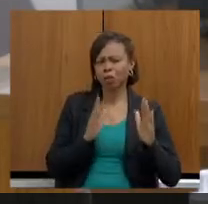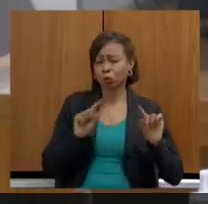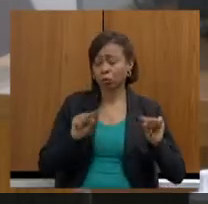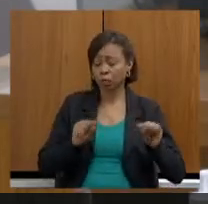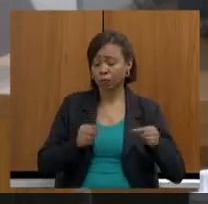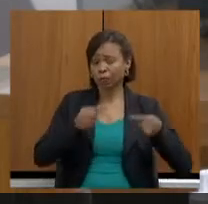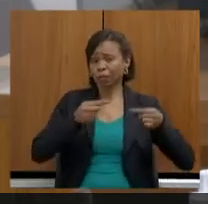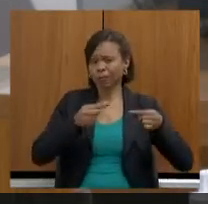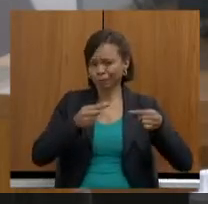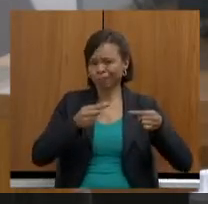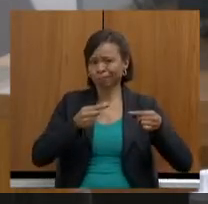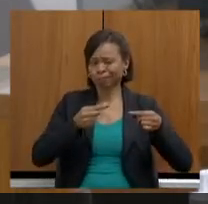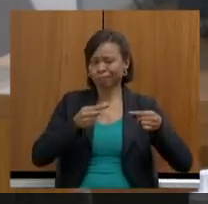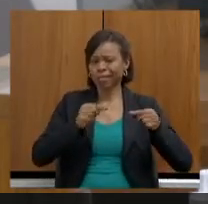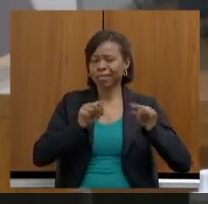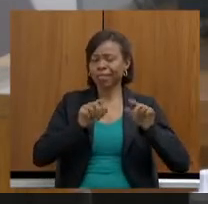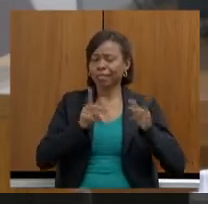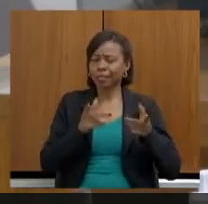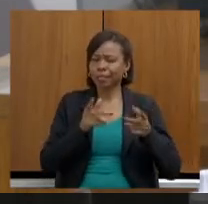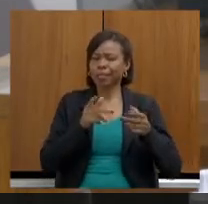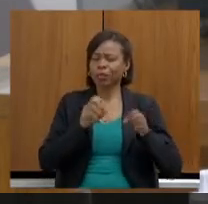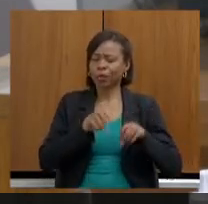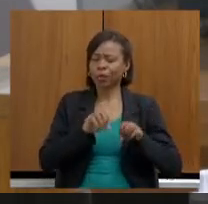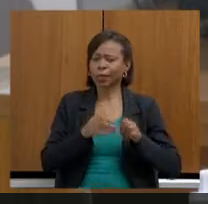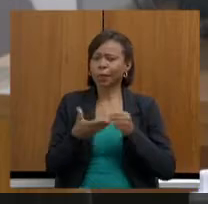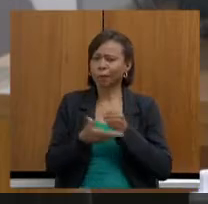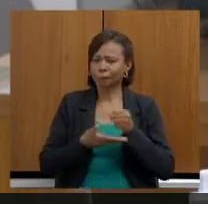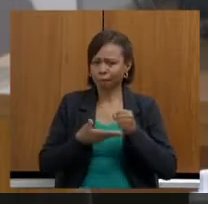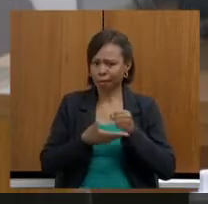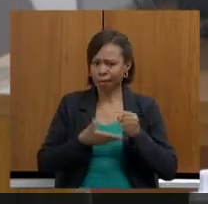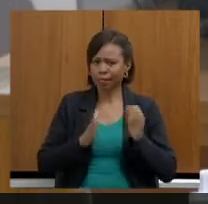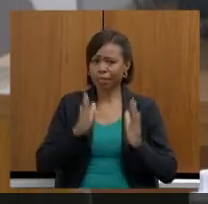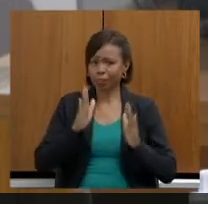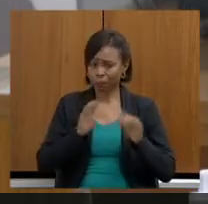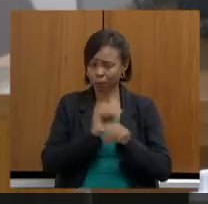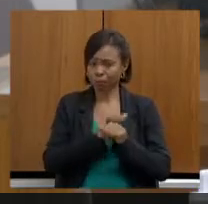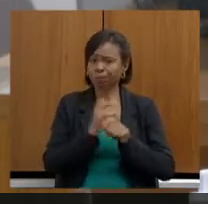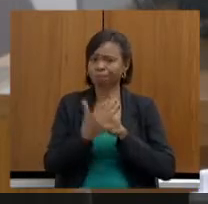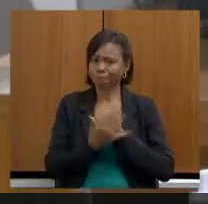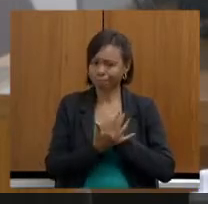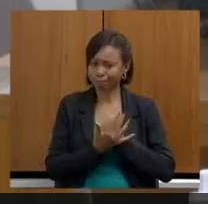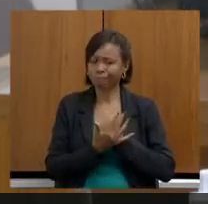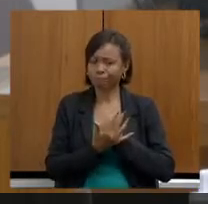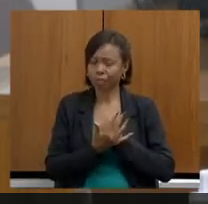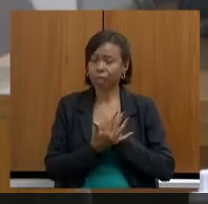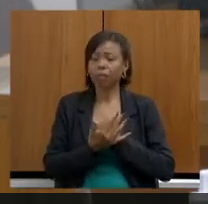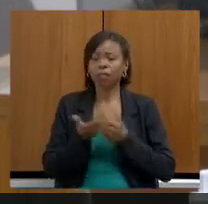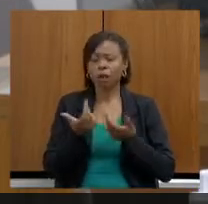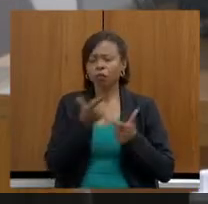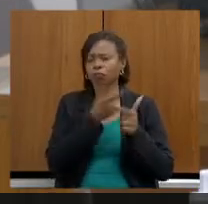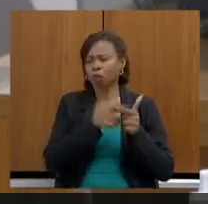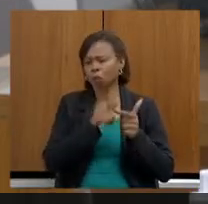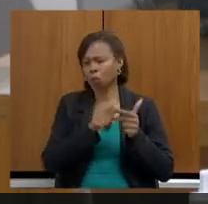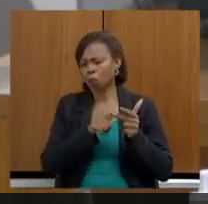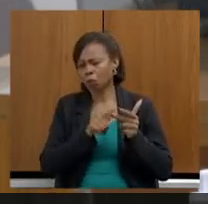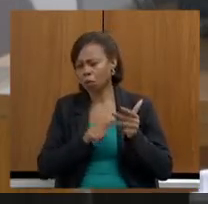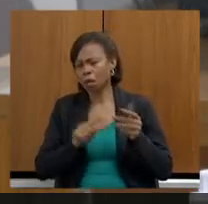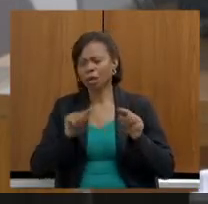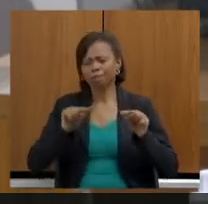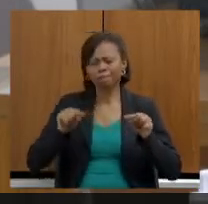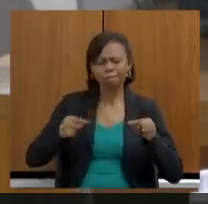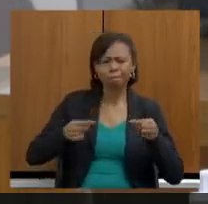no que tange a educação básica durante esse período de pandemia e mesmo com todas as dificuldades e todos os